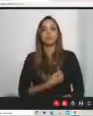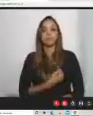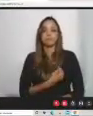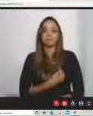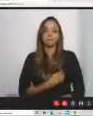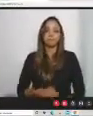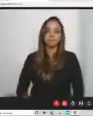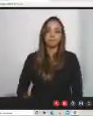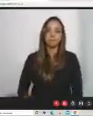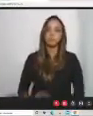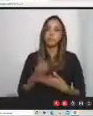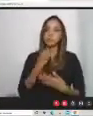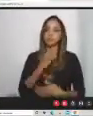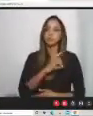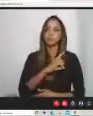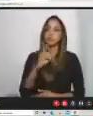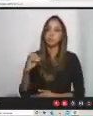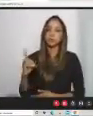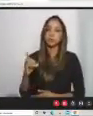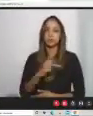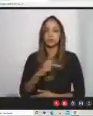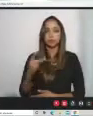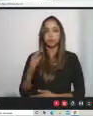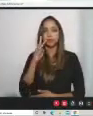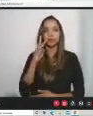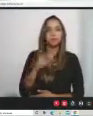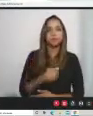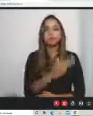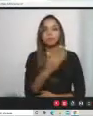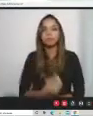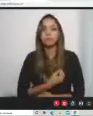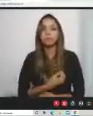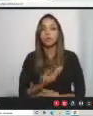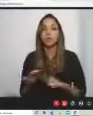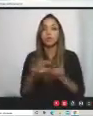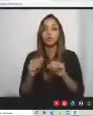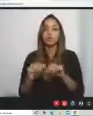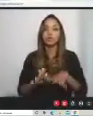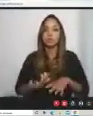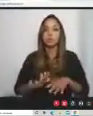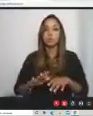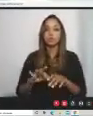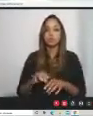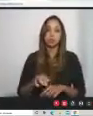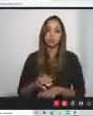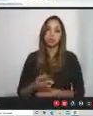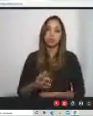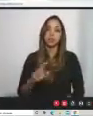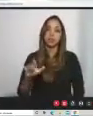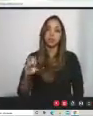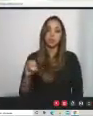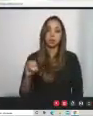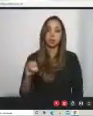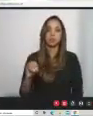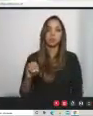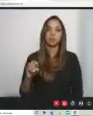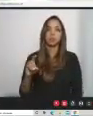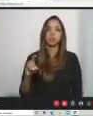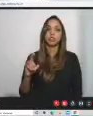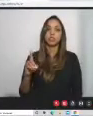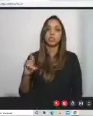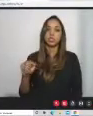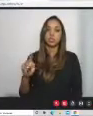Bom dia, senhor presidente. Fazendo a verificação do quórum. Presente sessão, plenário, vereador Léo Lima, vereador professor Diego, vereador